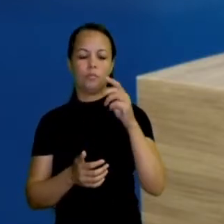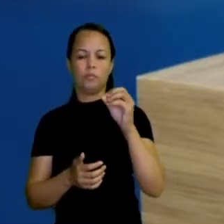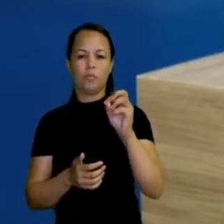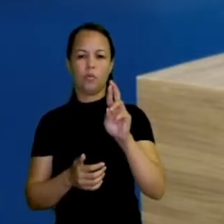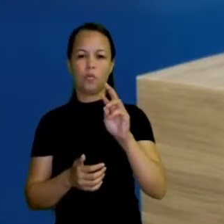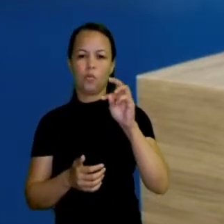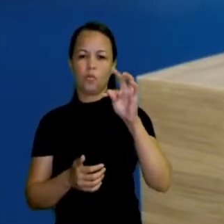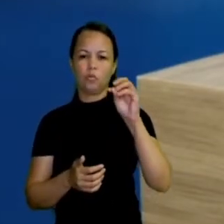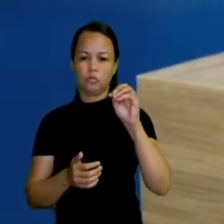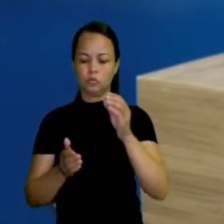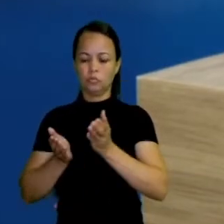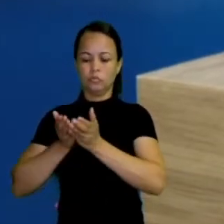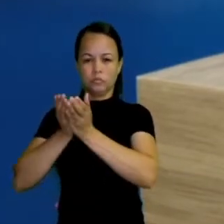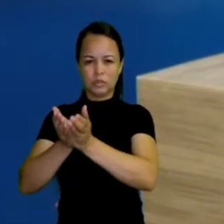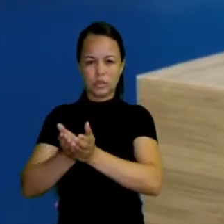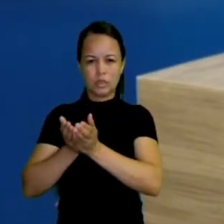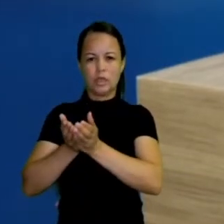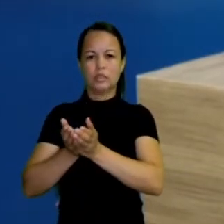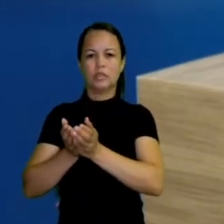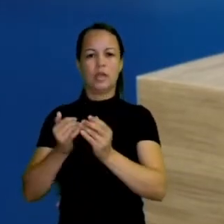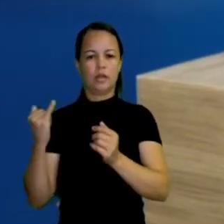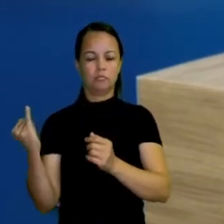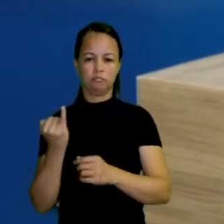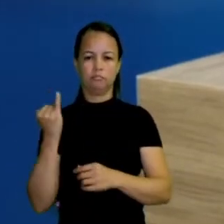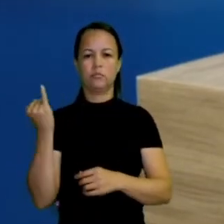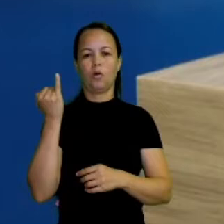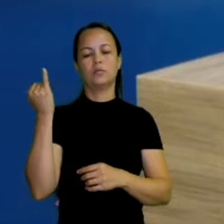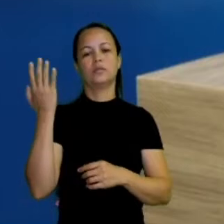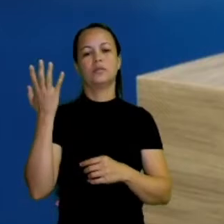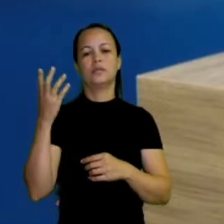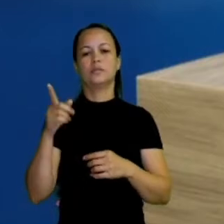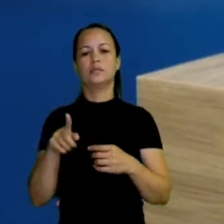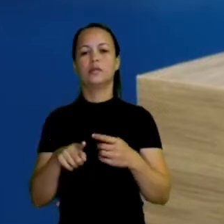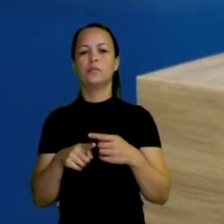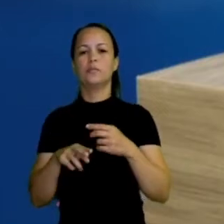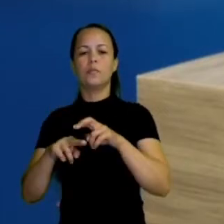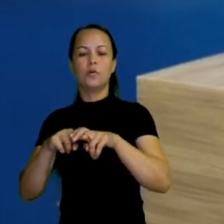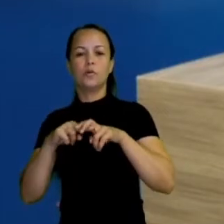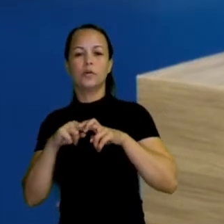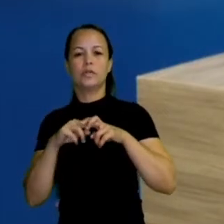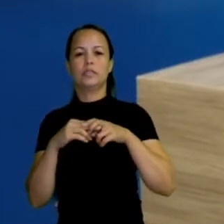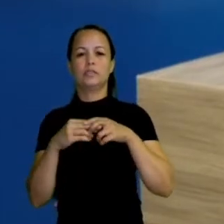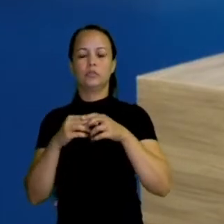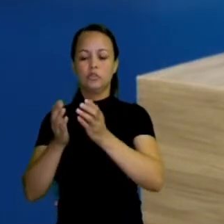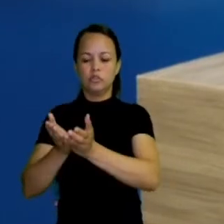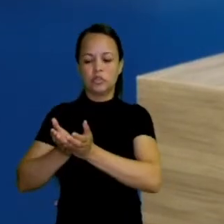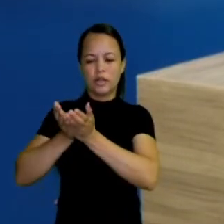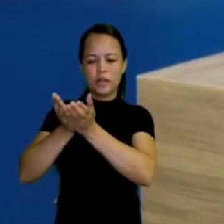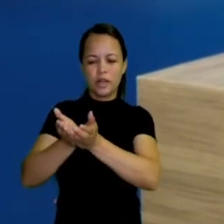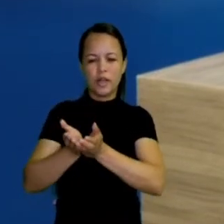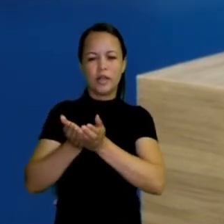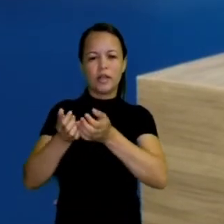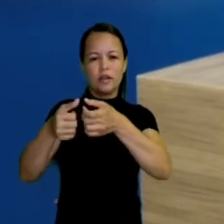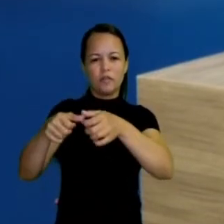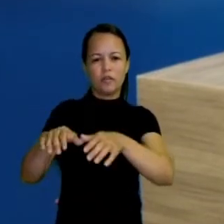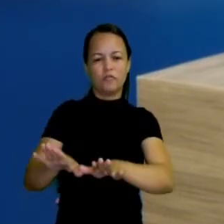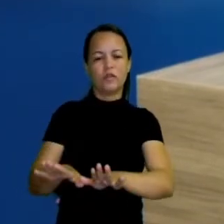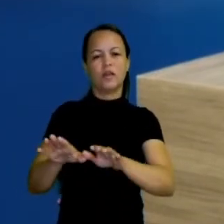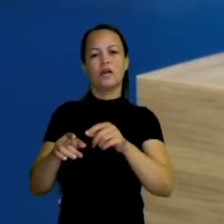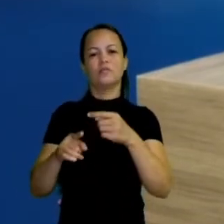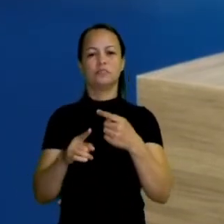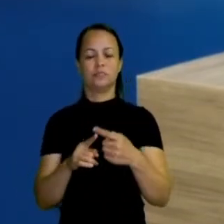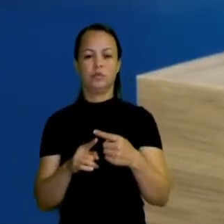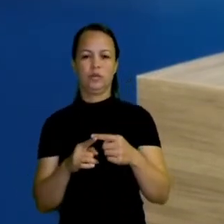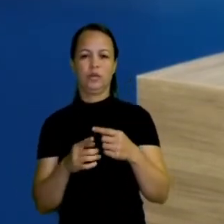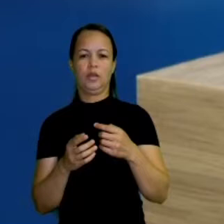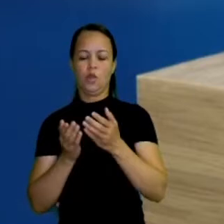o essencial. Por isso, eles sempre chegavam nas áreas costeiras e se instalavam. Por quê? O